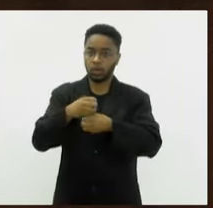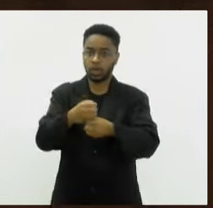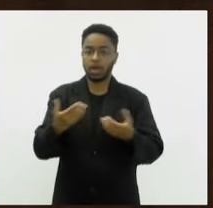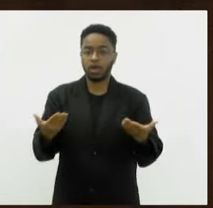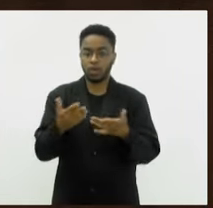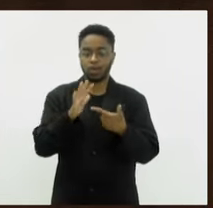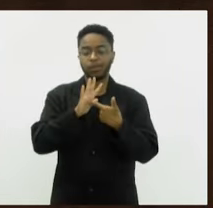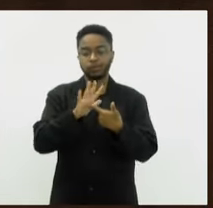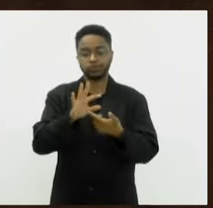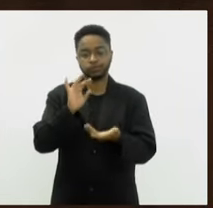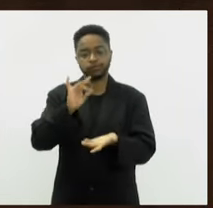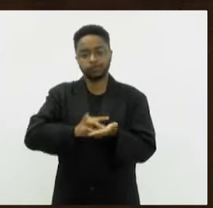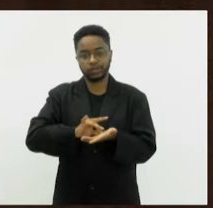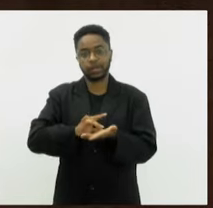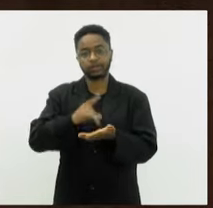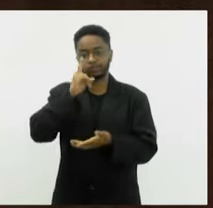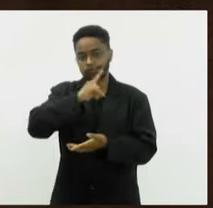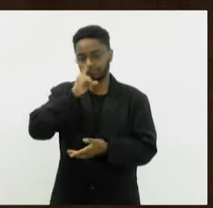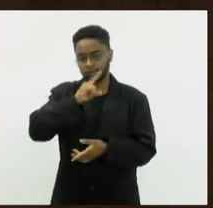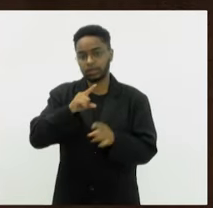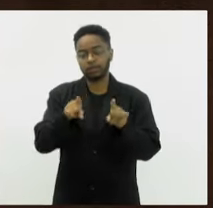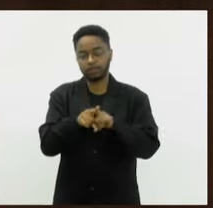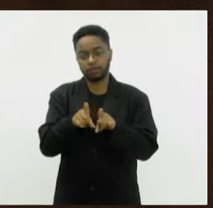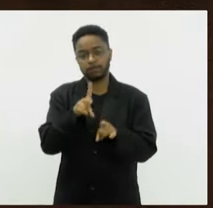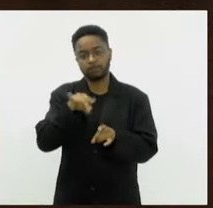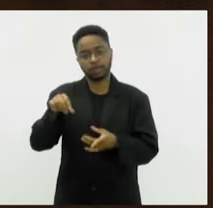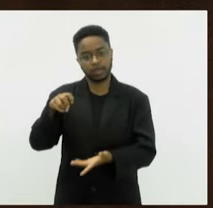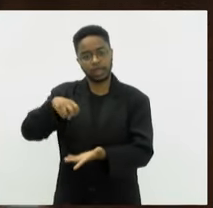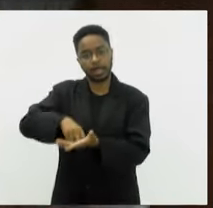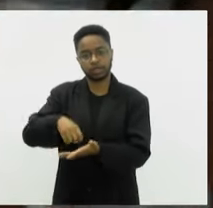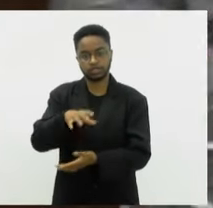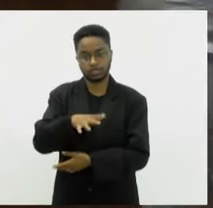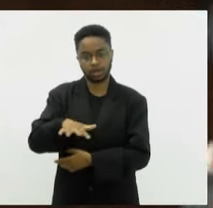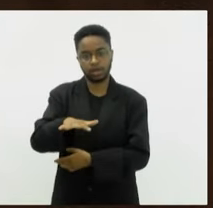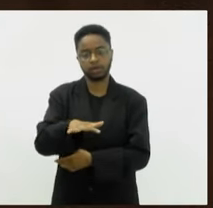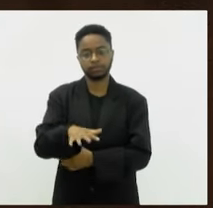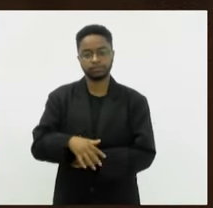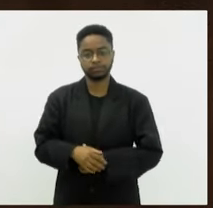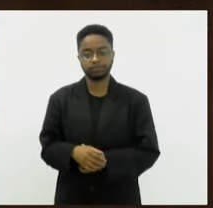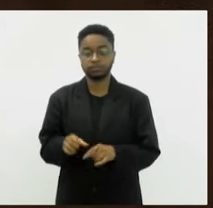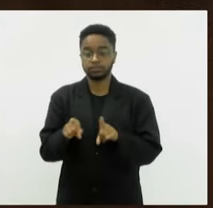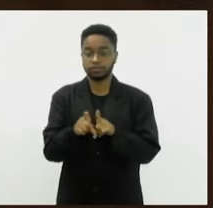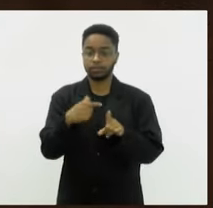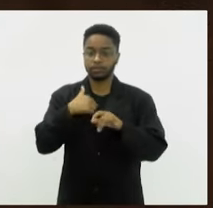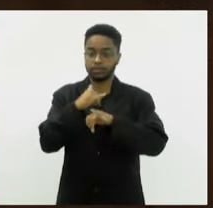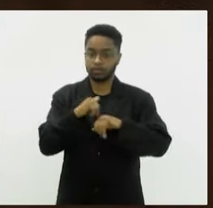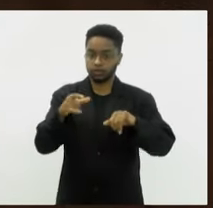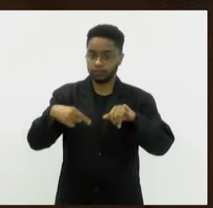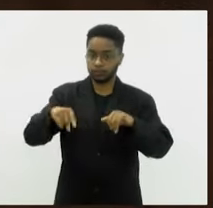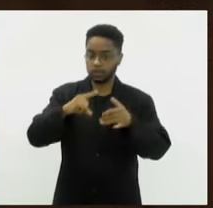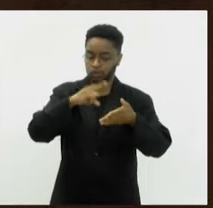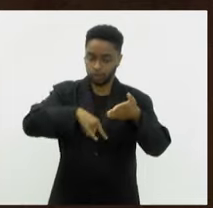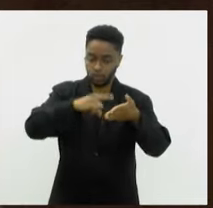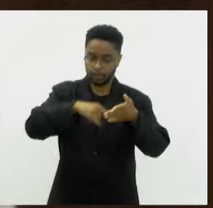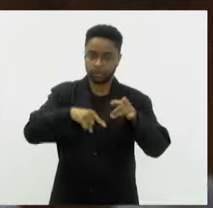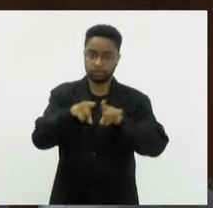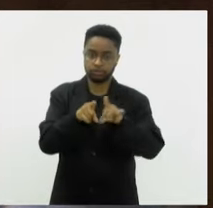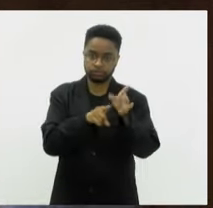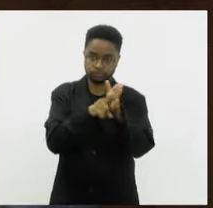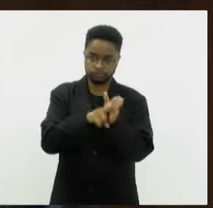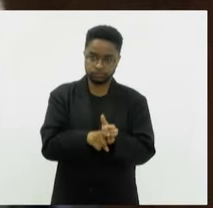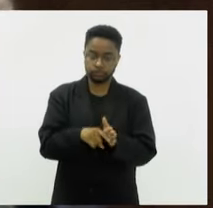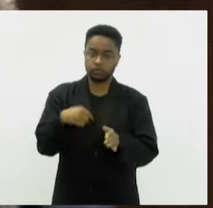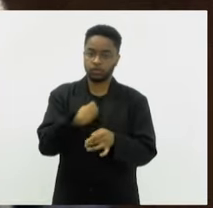apontou e vai penalizar. E eu quero dizer que toda a documentação e investigação que nós fizemos